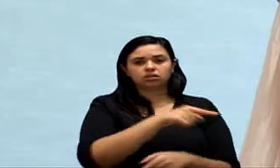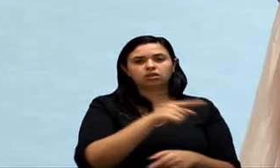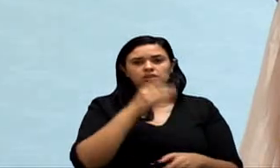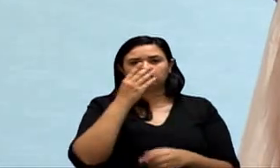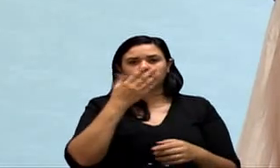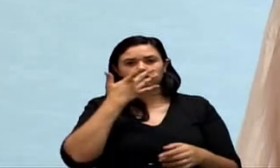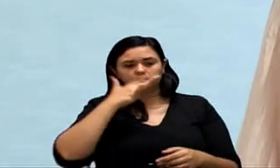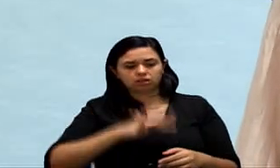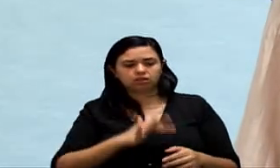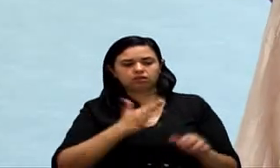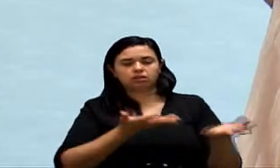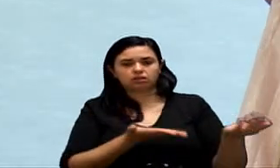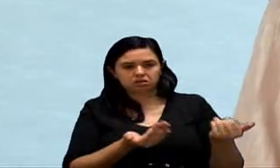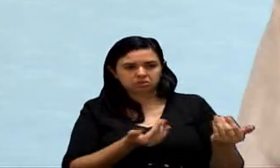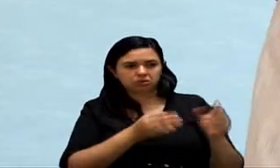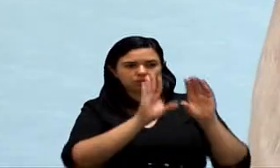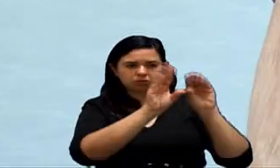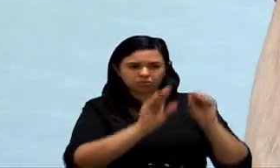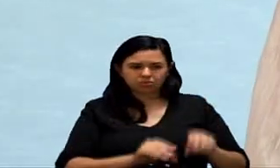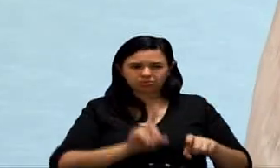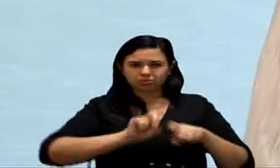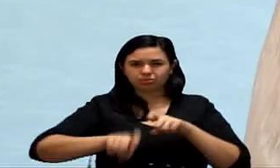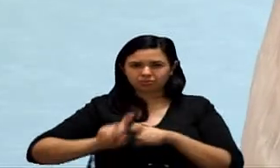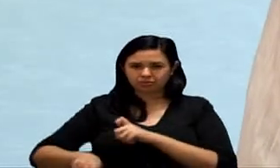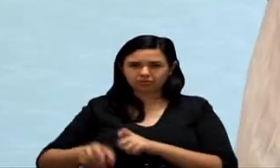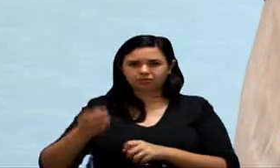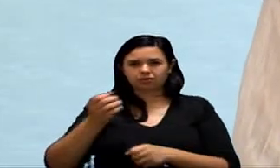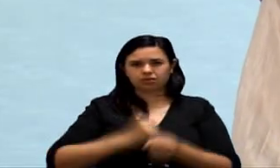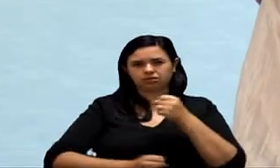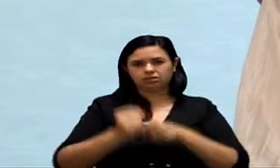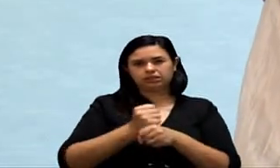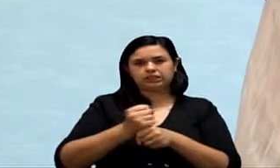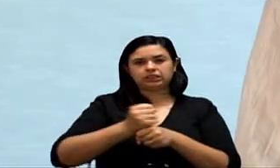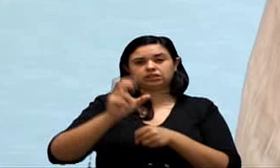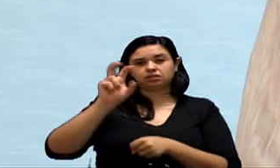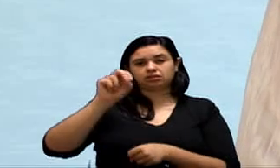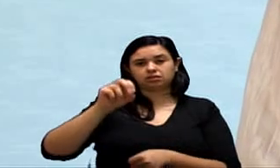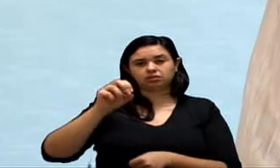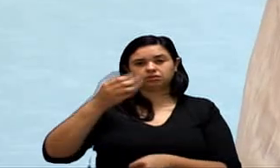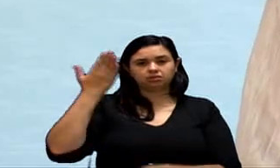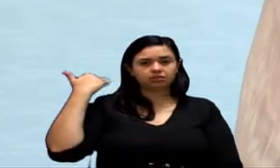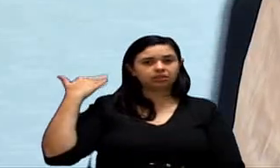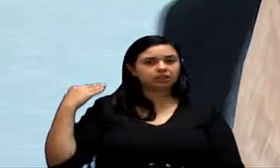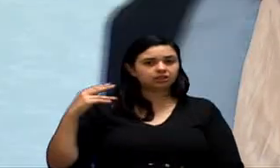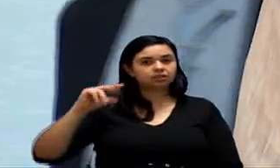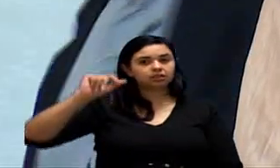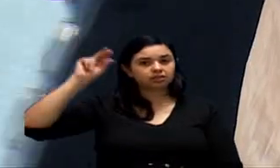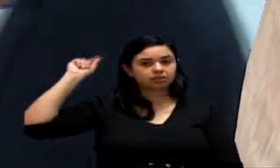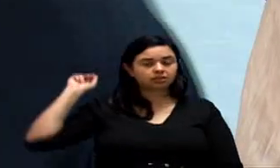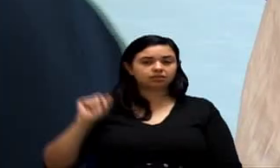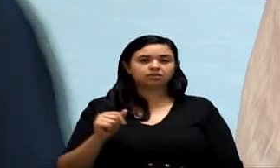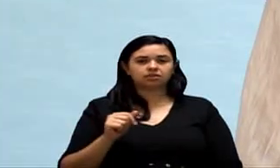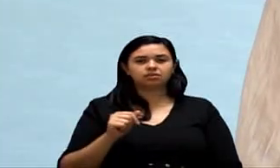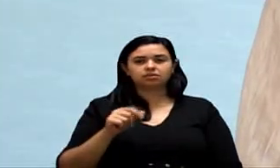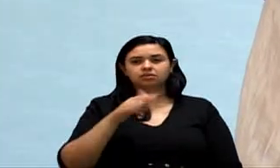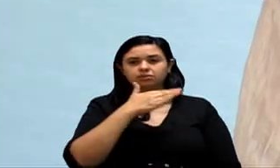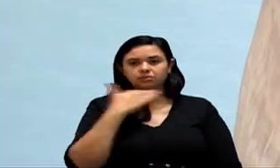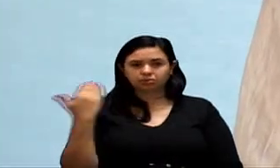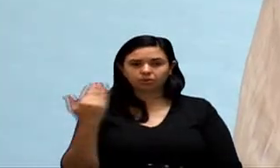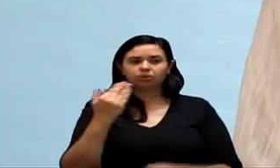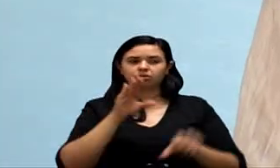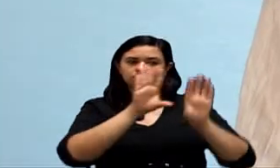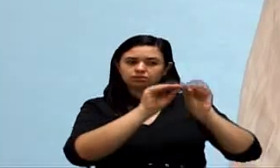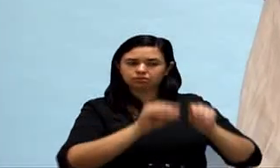e adolescentes. Há 50 anos que teve um caso terrível no Brasil, do estupro e morte de uma